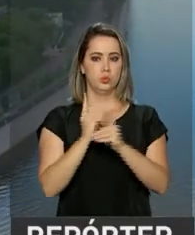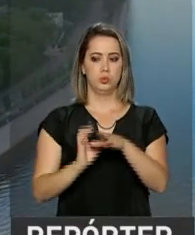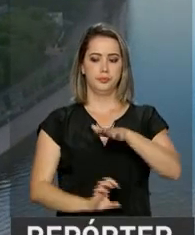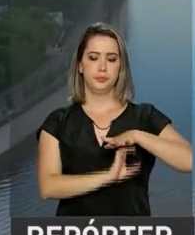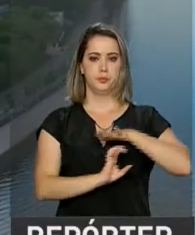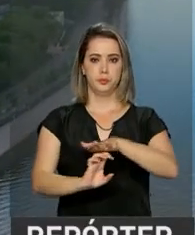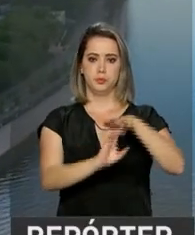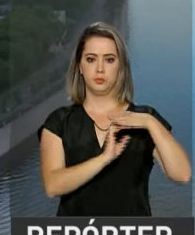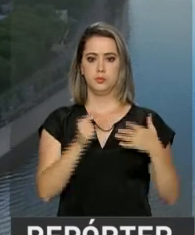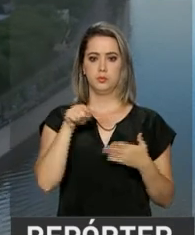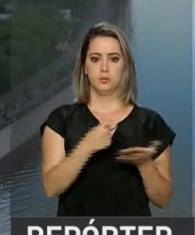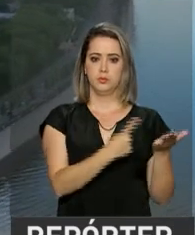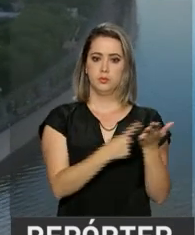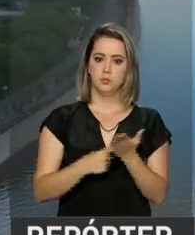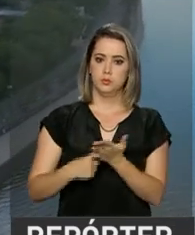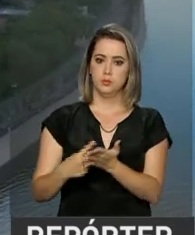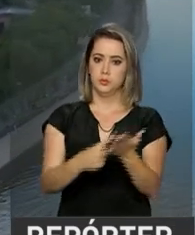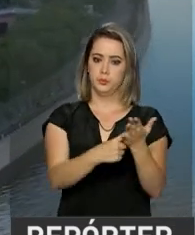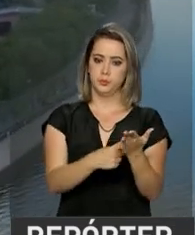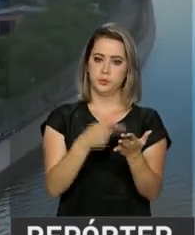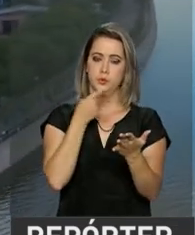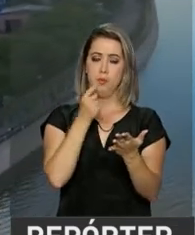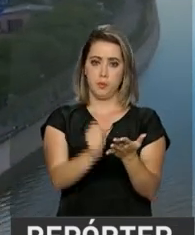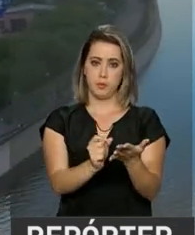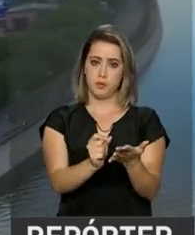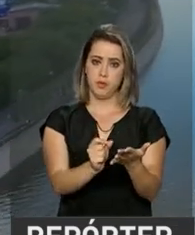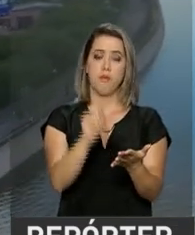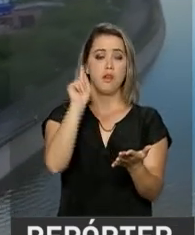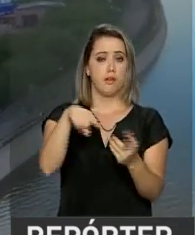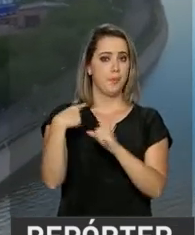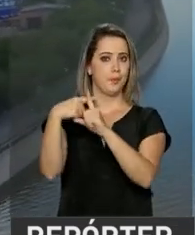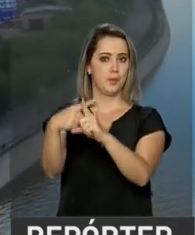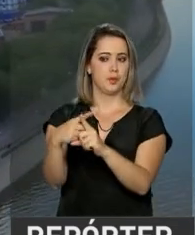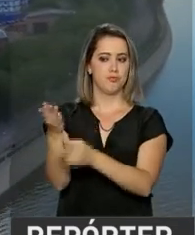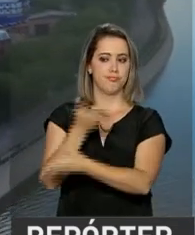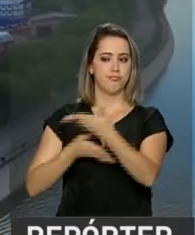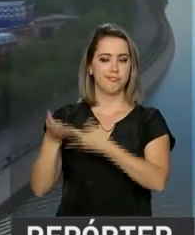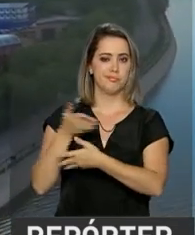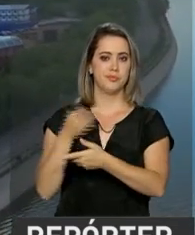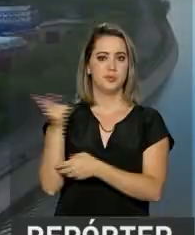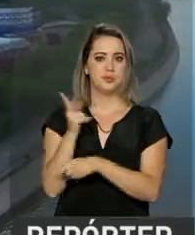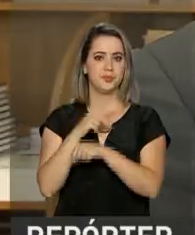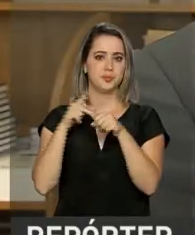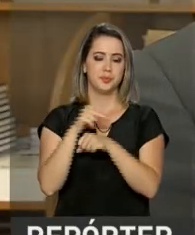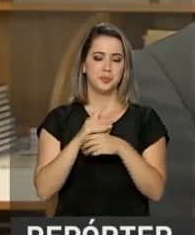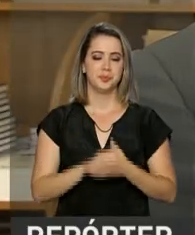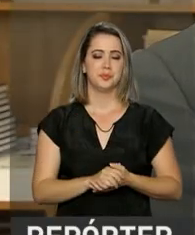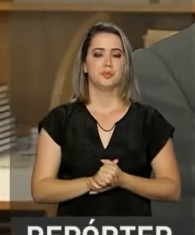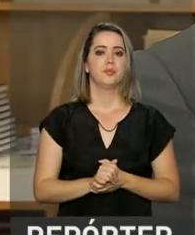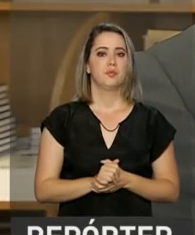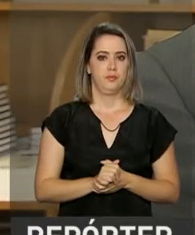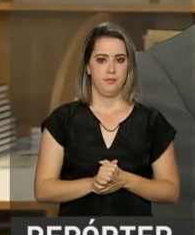investidores russos, uma agenda que, segundo especialistas, sinaliza positivamente para o comércio entre os dois países. A